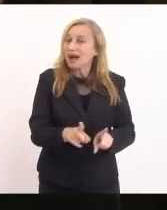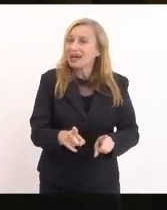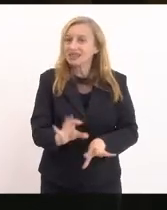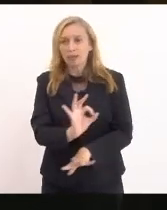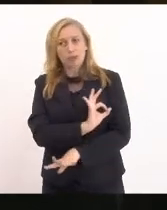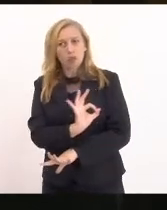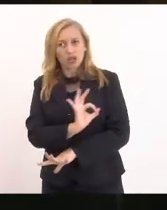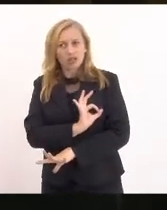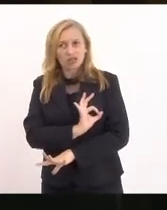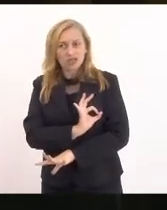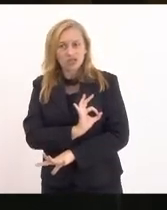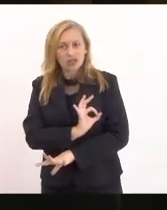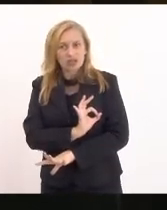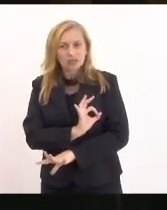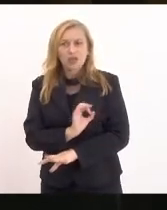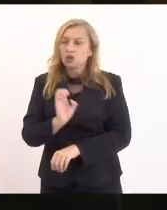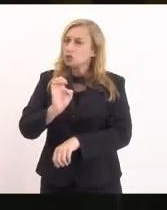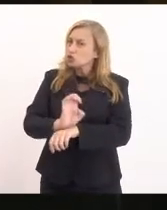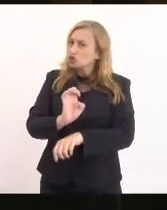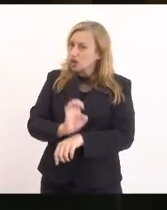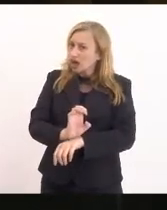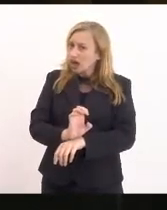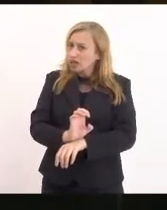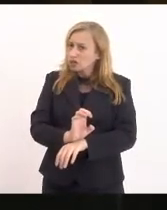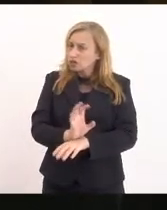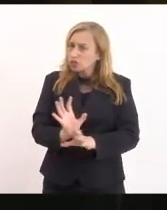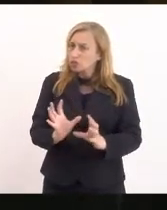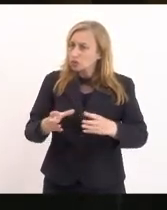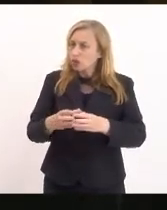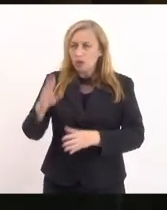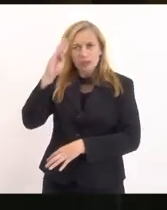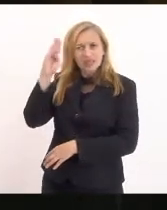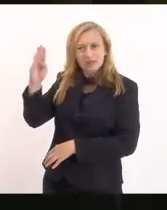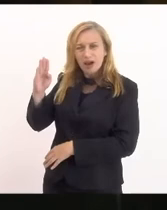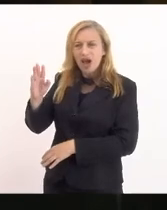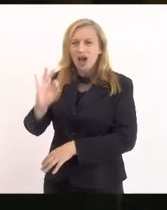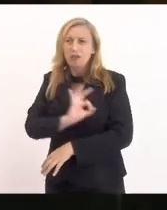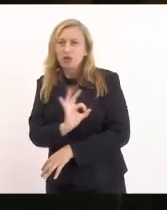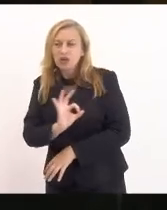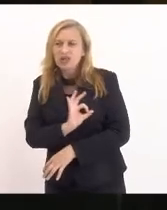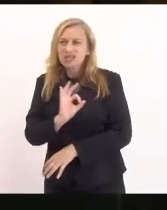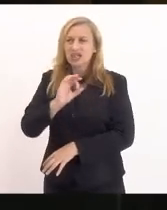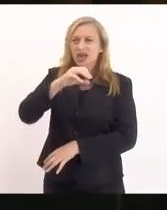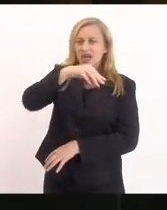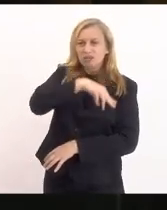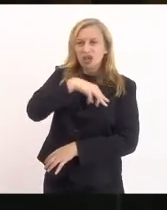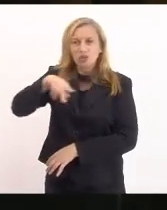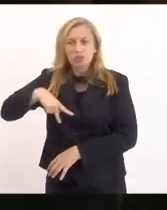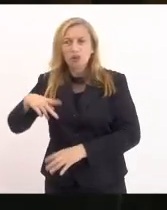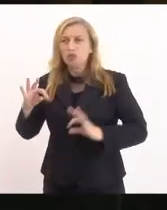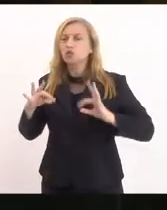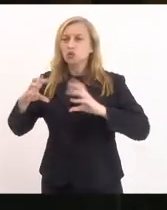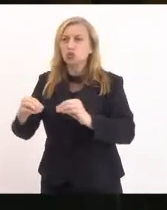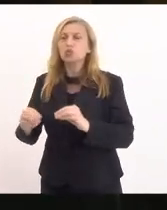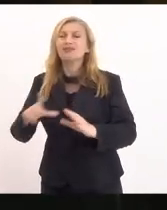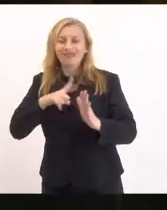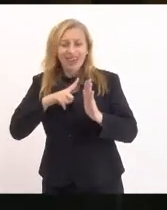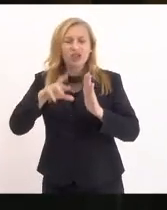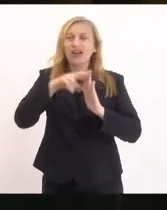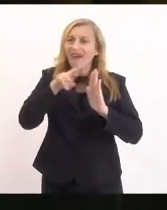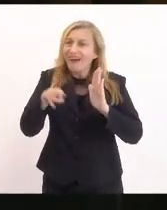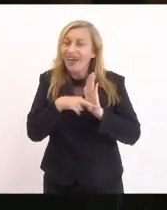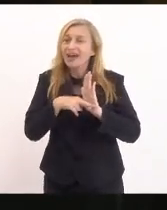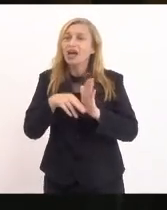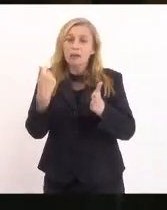agentes do Estado, os órgãos oficiais, a polícia, o MP, a justiça, enfim, tem um protocolo. Tem